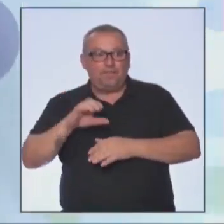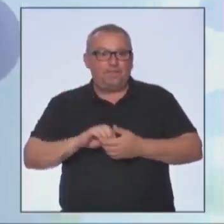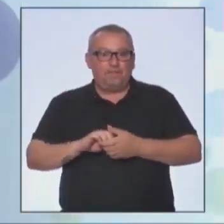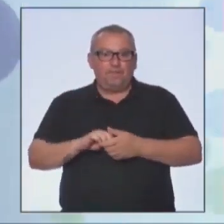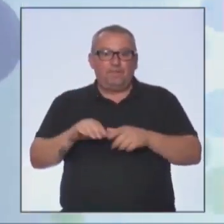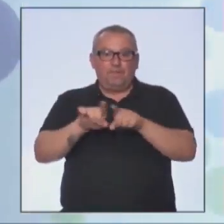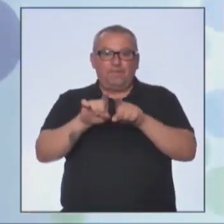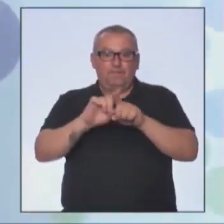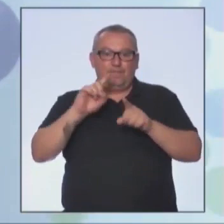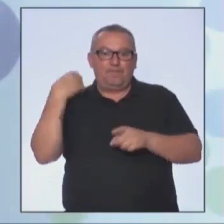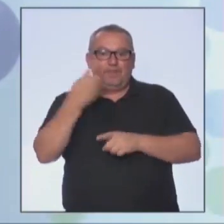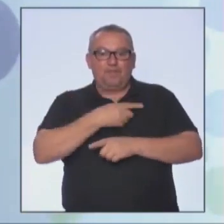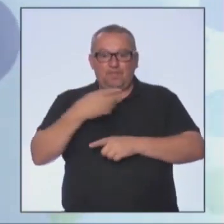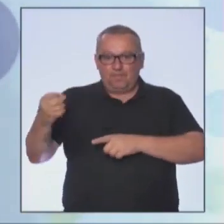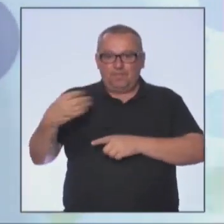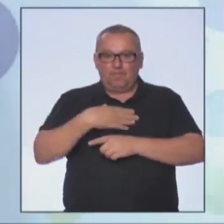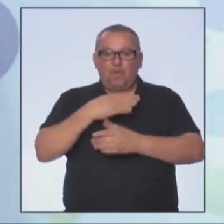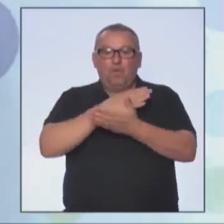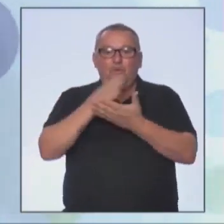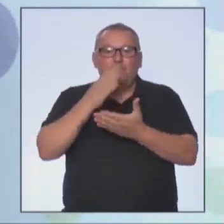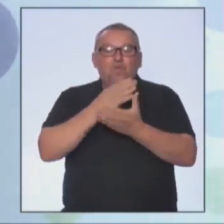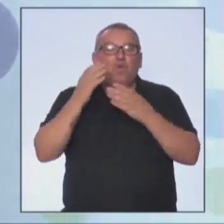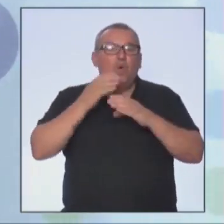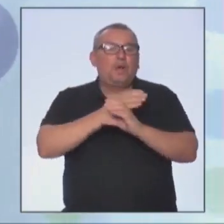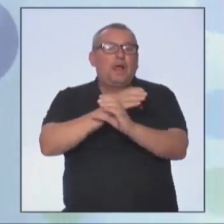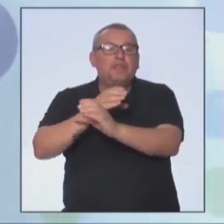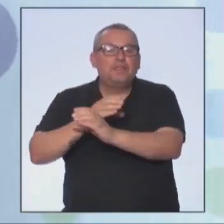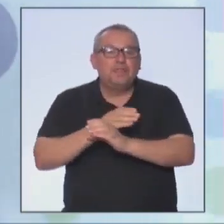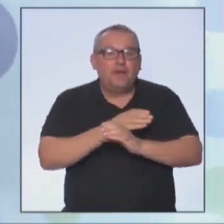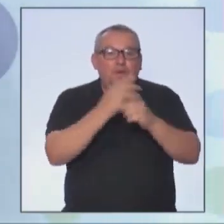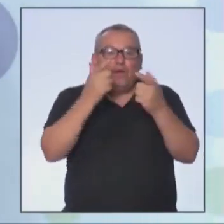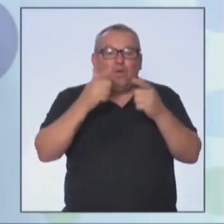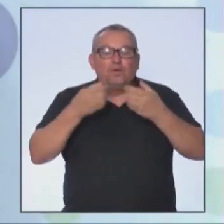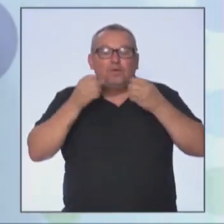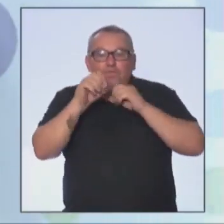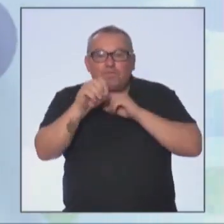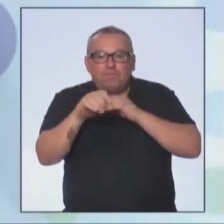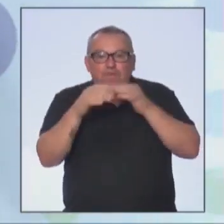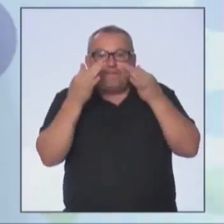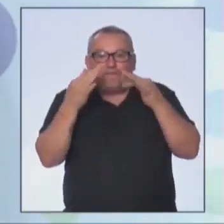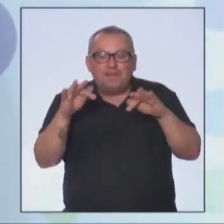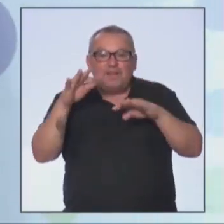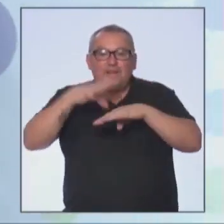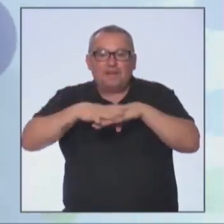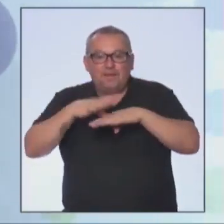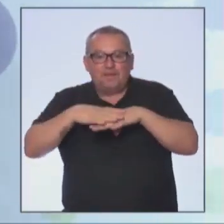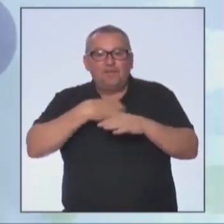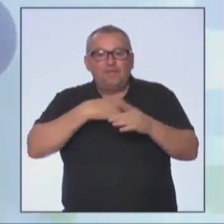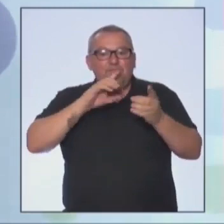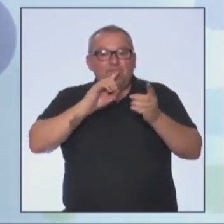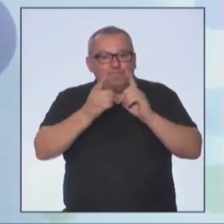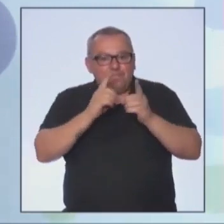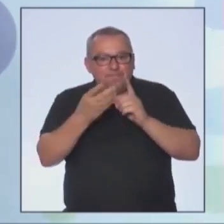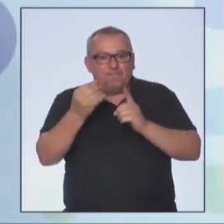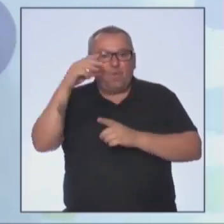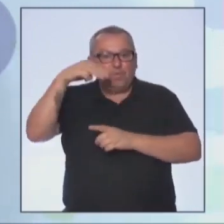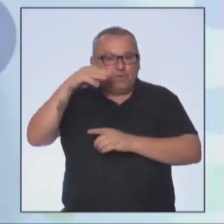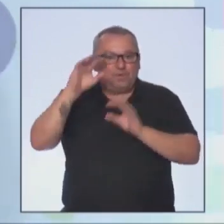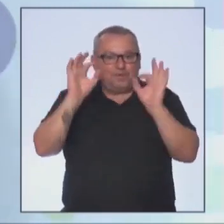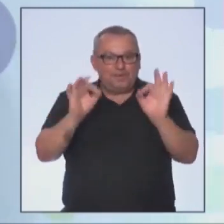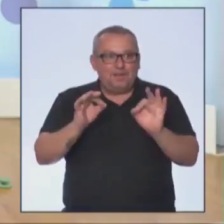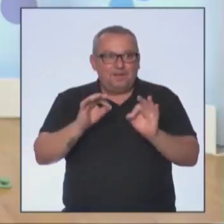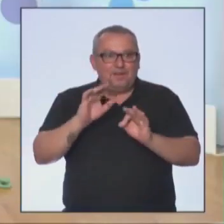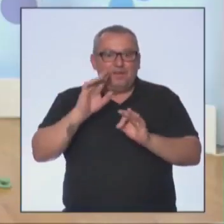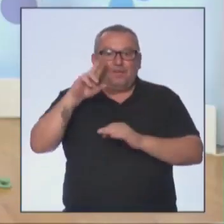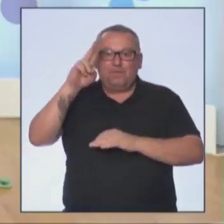E a gente recentemente começou um canal onde a gente ensina física e matemática de maneira didática e divertida. É 1 Minuto Exatas. Como